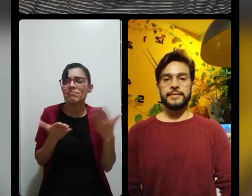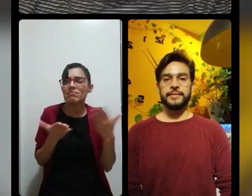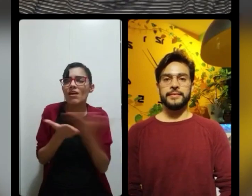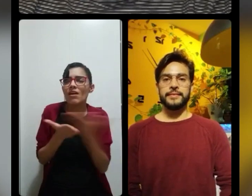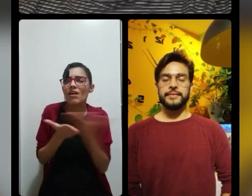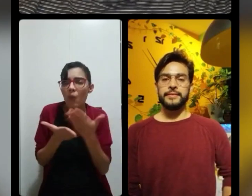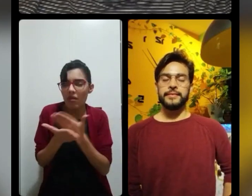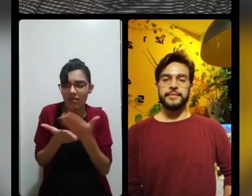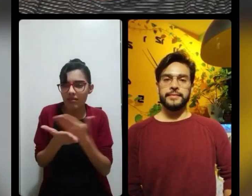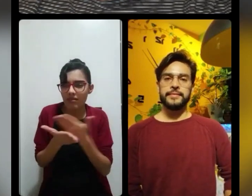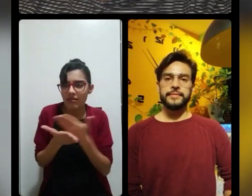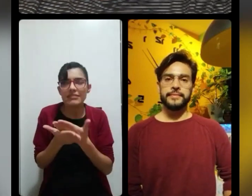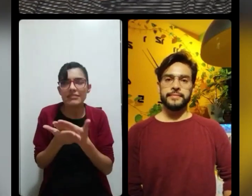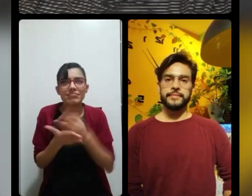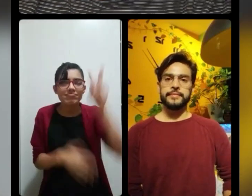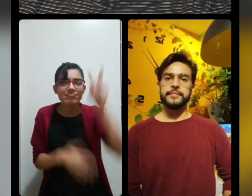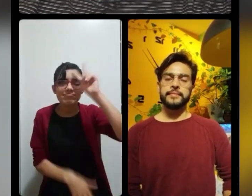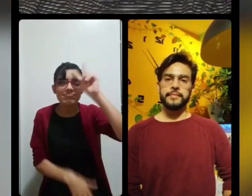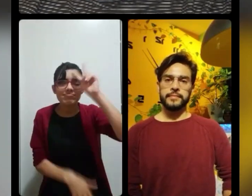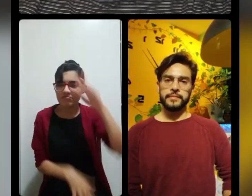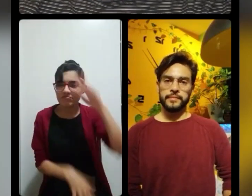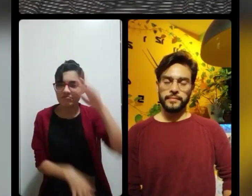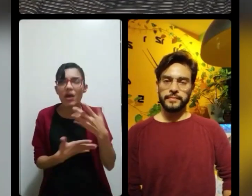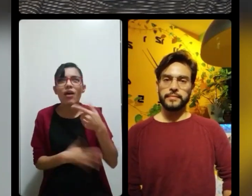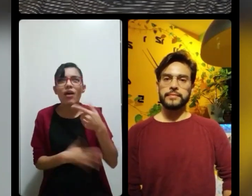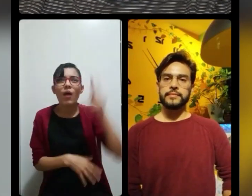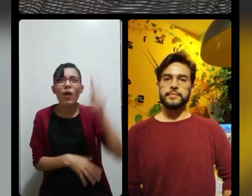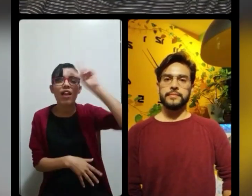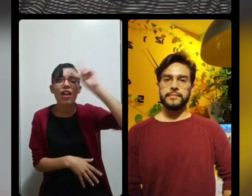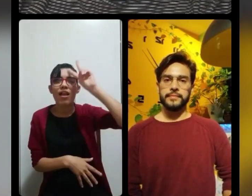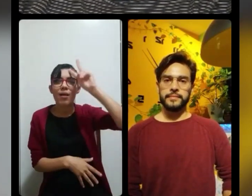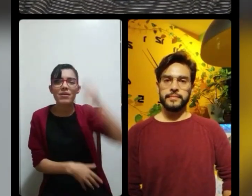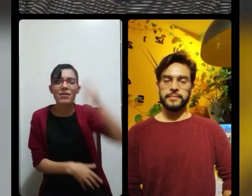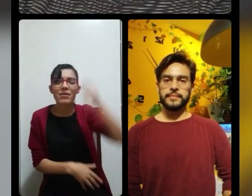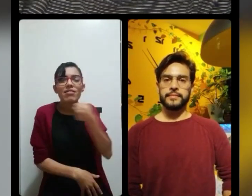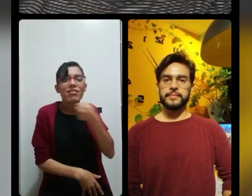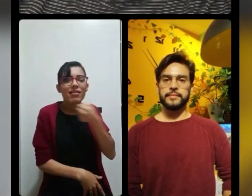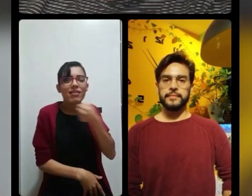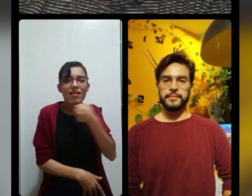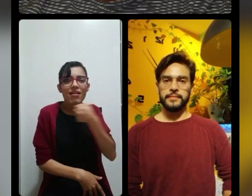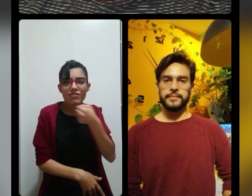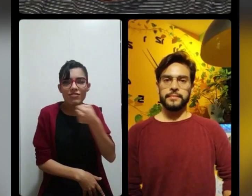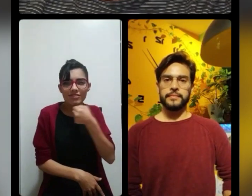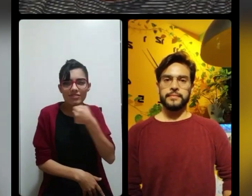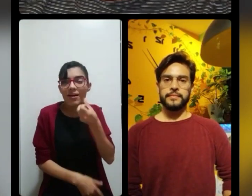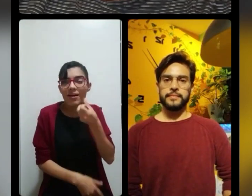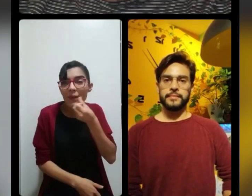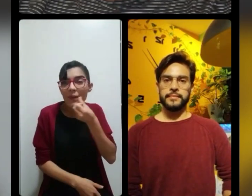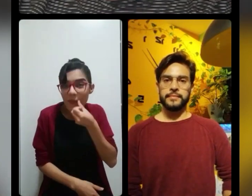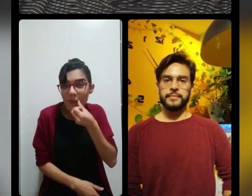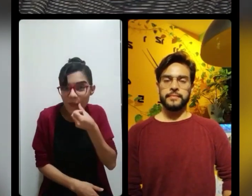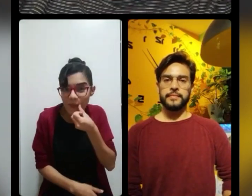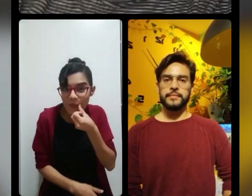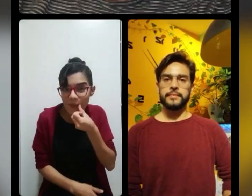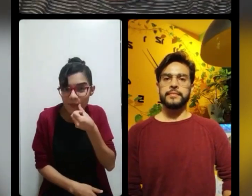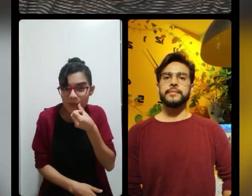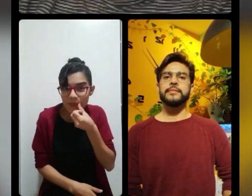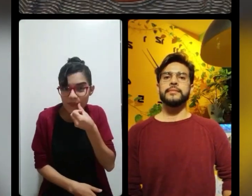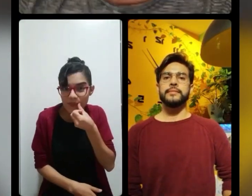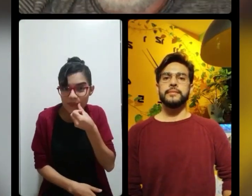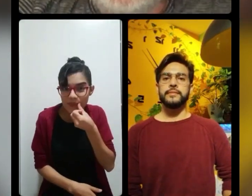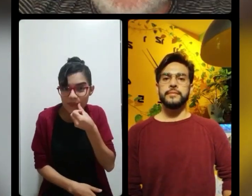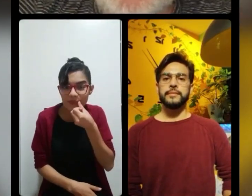Cascudo, ele tinha recebido um prêmio pelo conjunto da obra. Eu e Sanderson Negreiros era o chefe de reportagem do